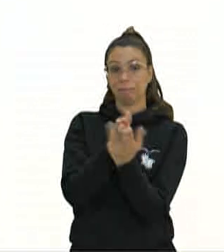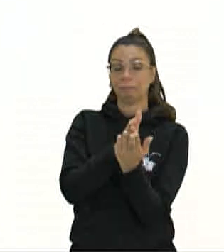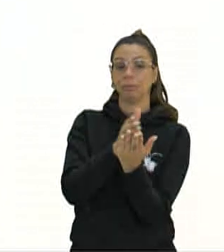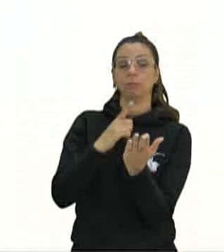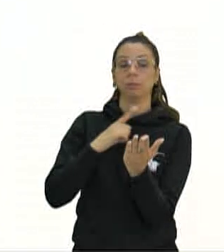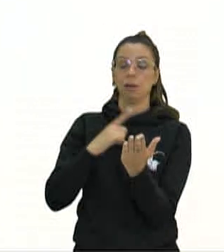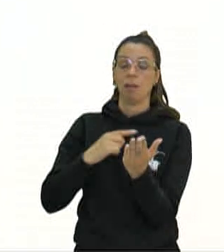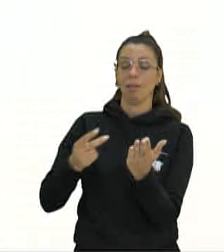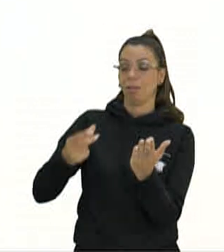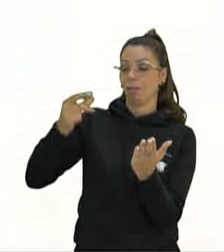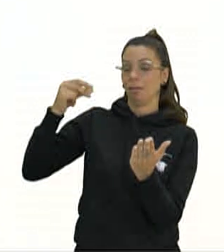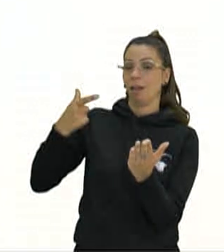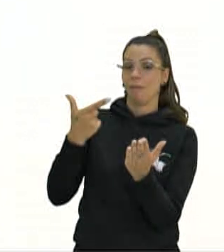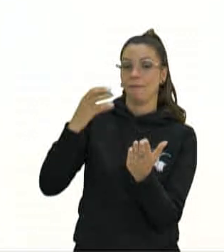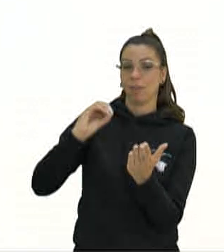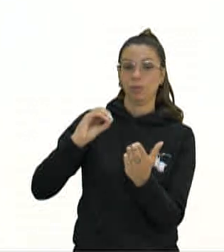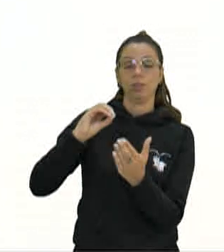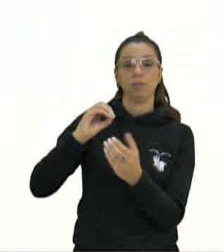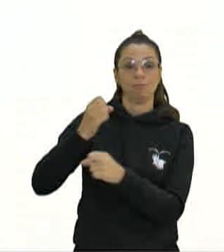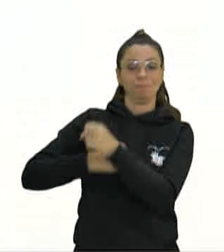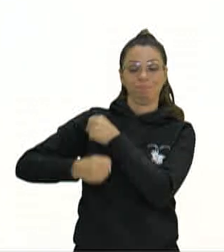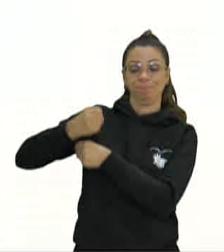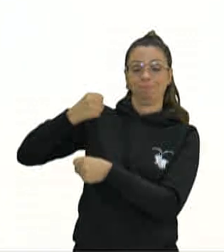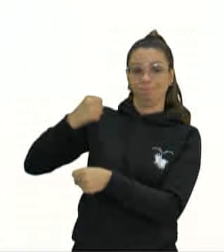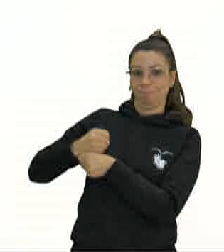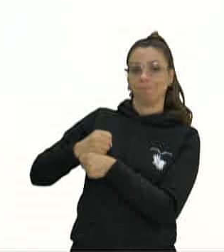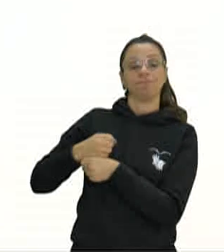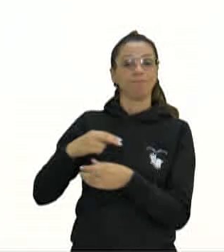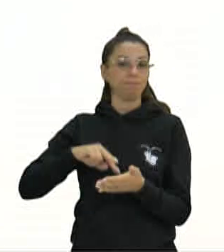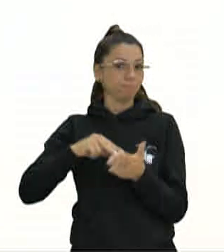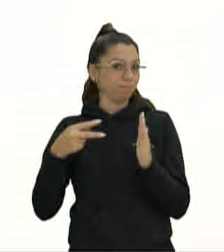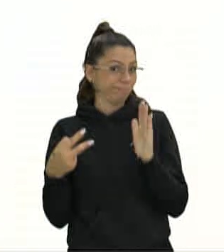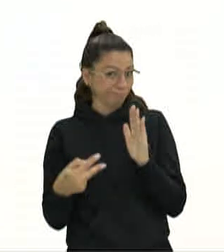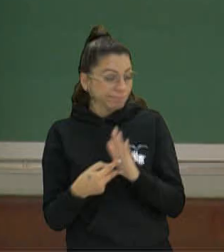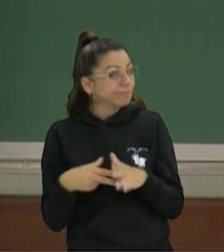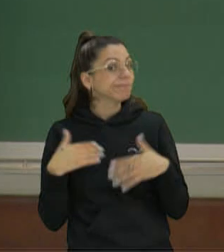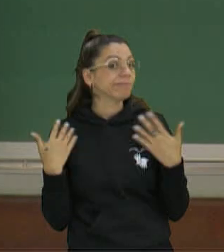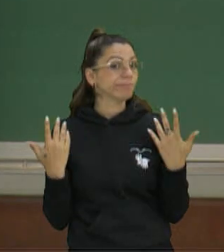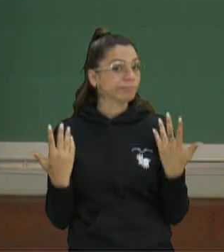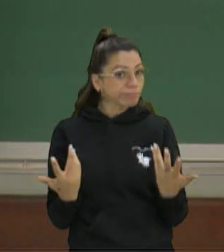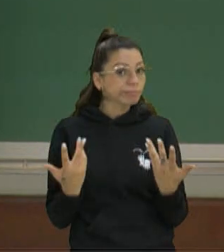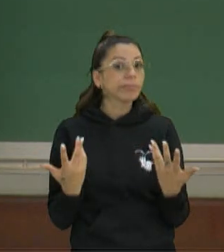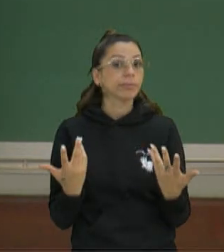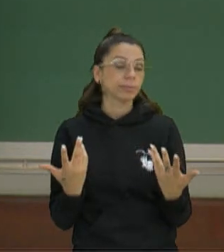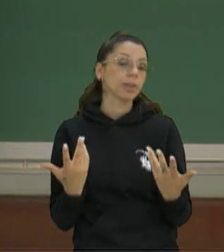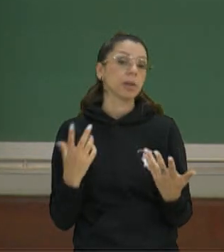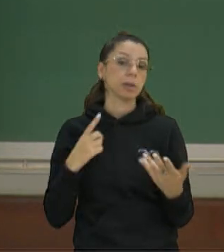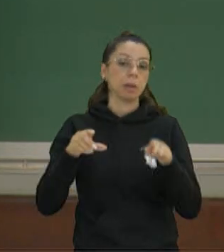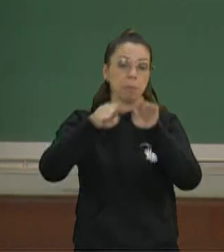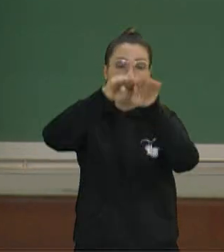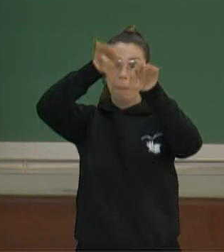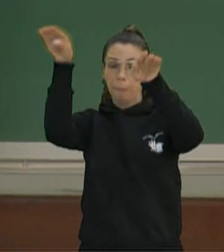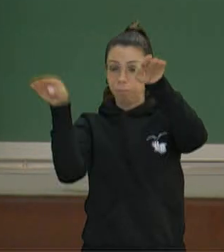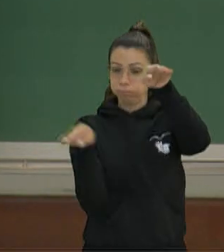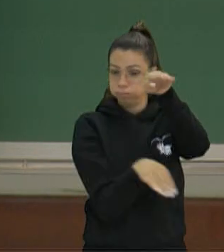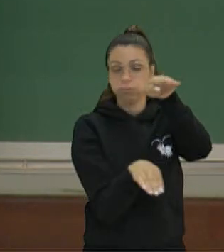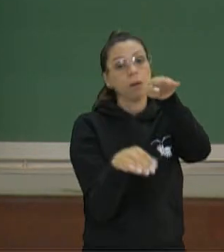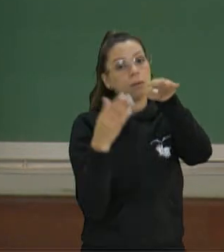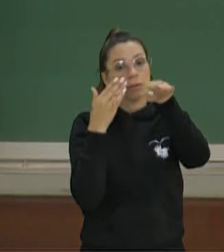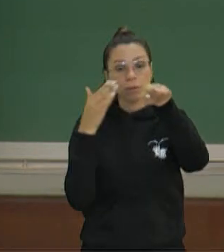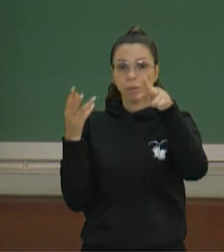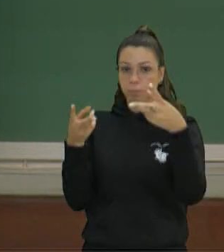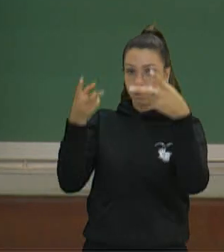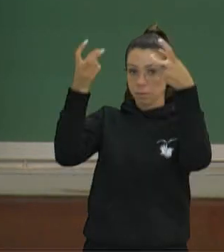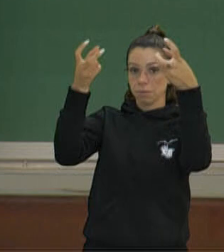há 20 anos. Então, a gente tem uma grande já desigualdade aparente aqui, né?